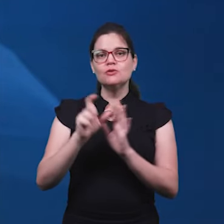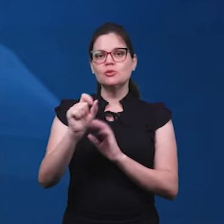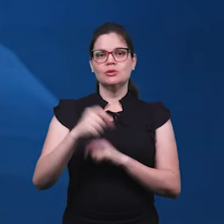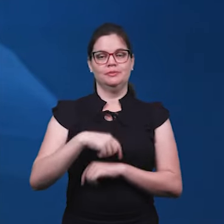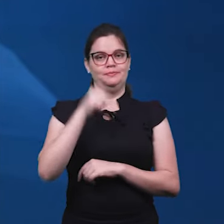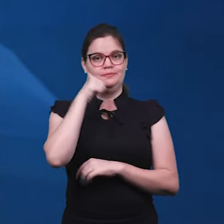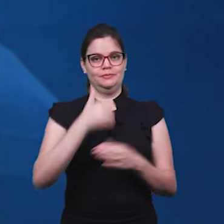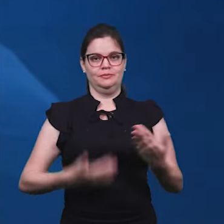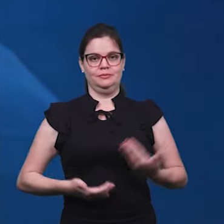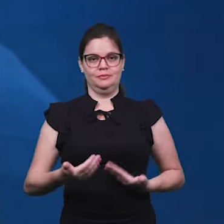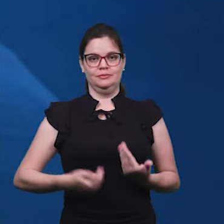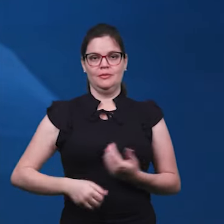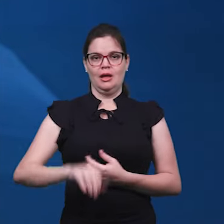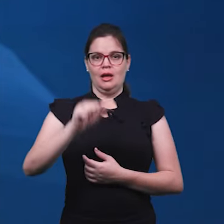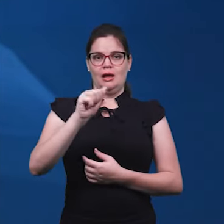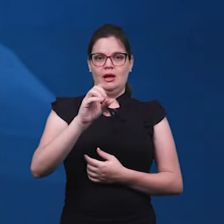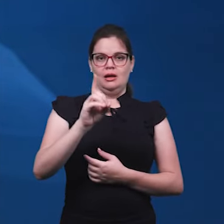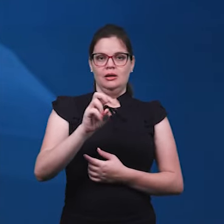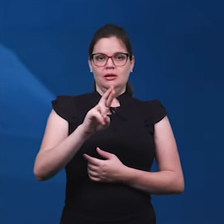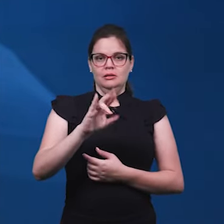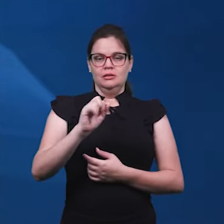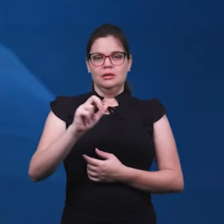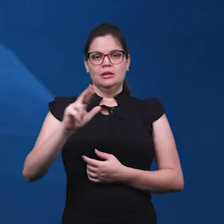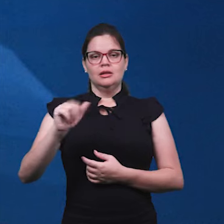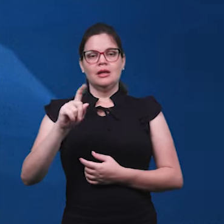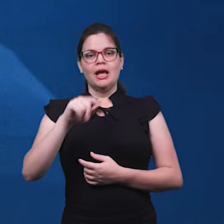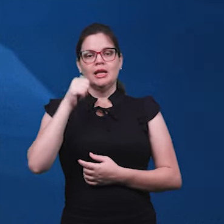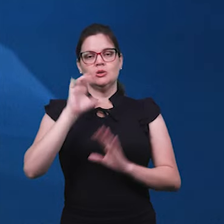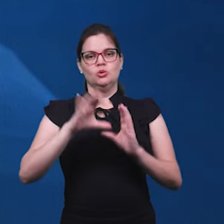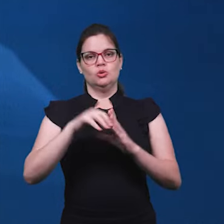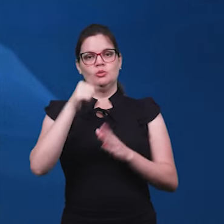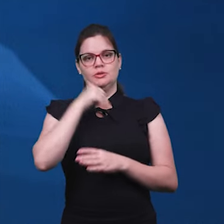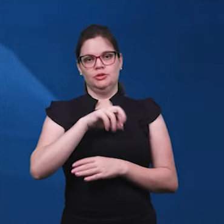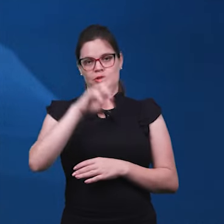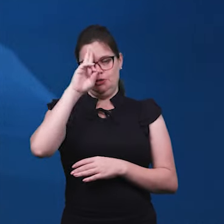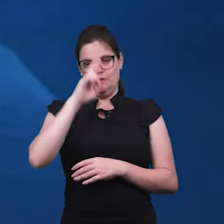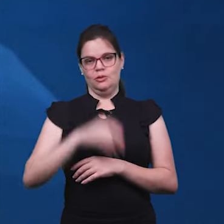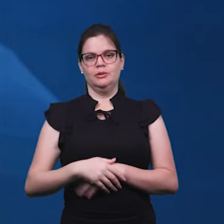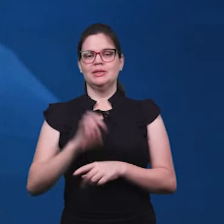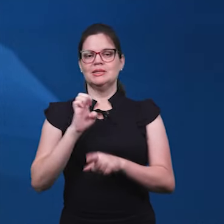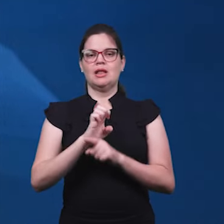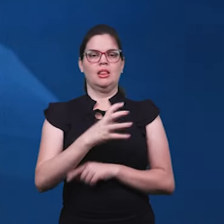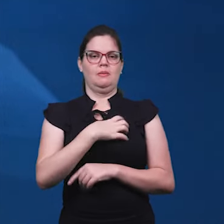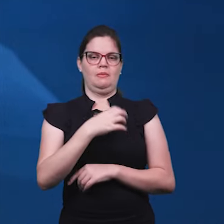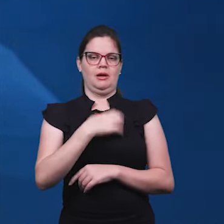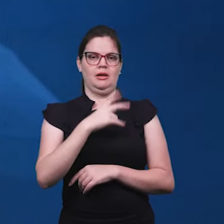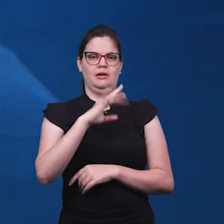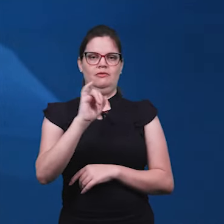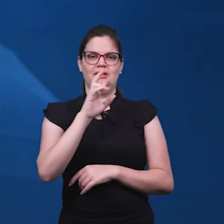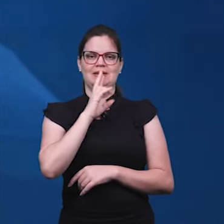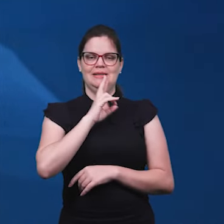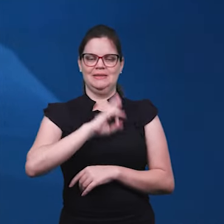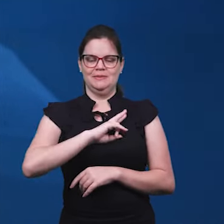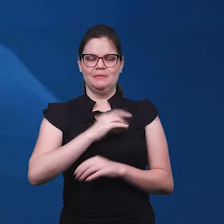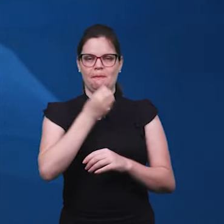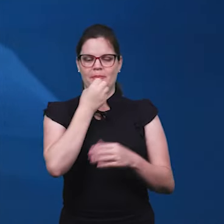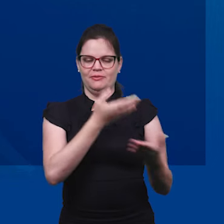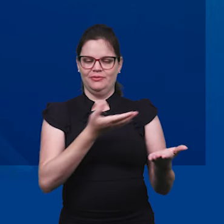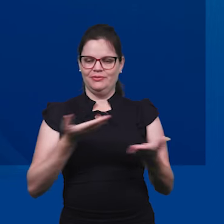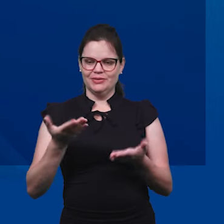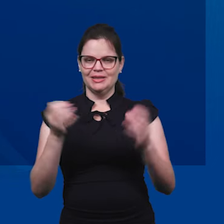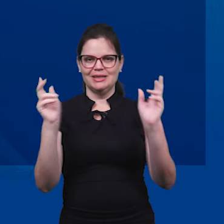Daltro. Ela é do grupo de senhoras da nossa igreja lá em Brumado, no estado da Bahia. Irmã Adriana, muito bem-vinda. A paz do